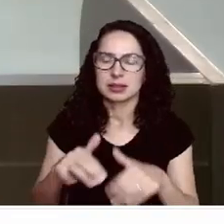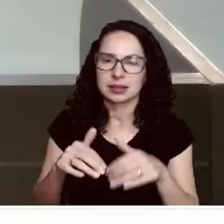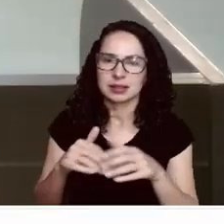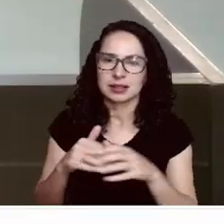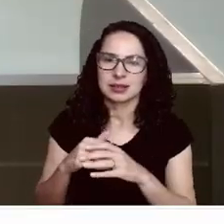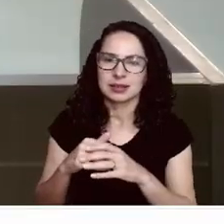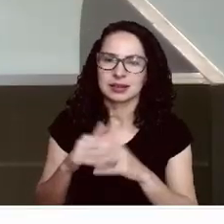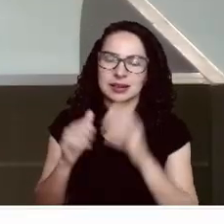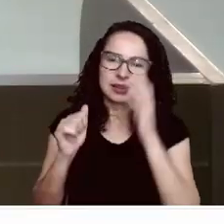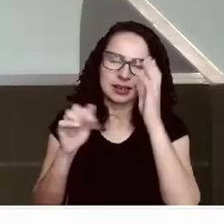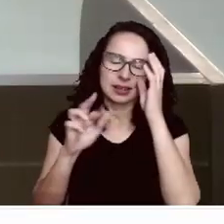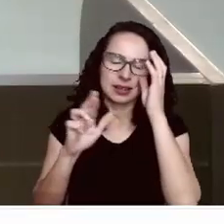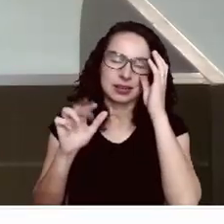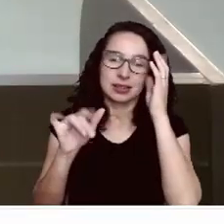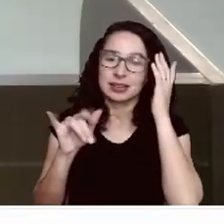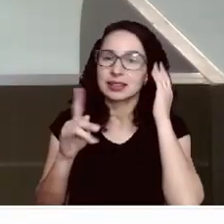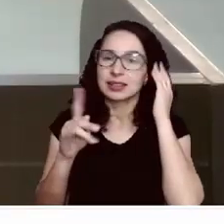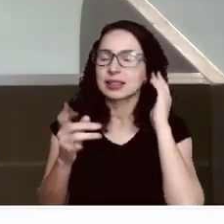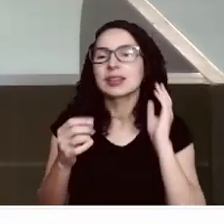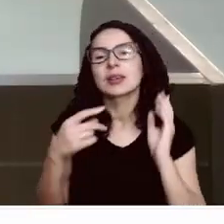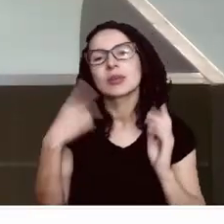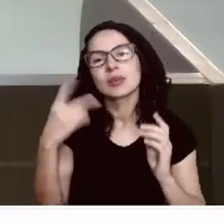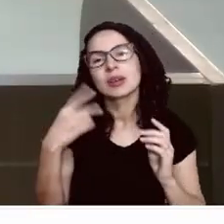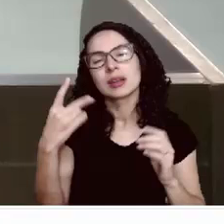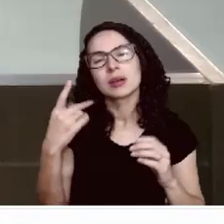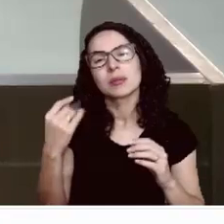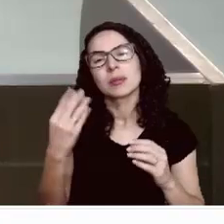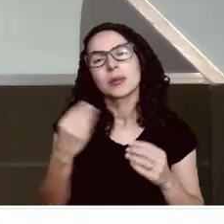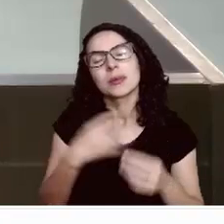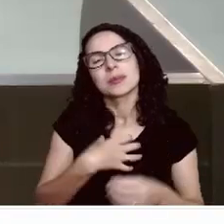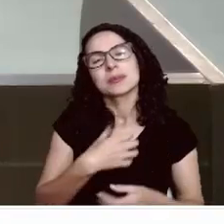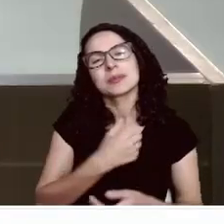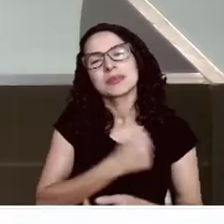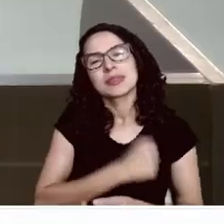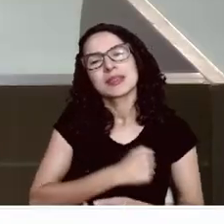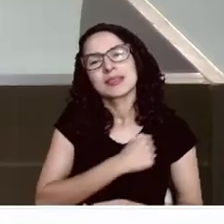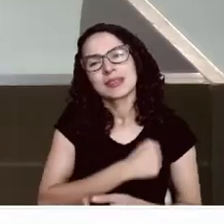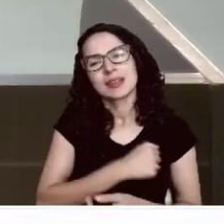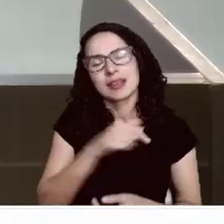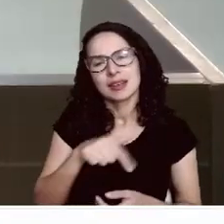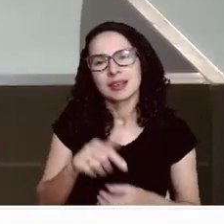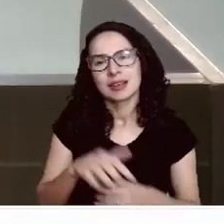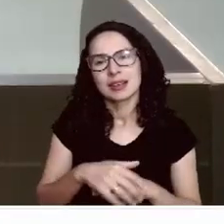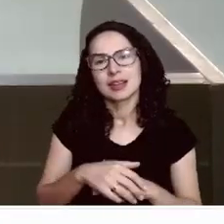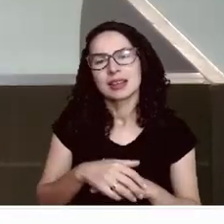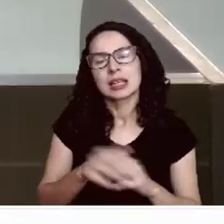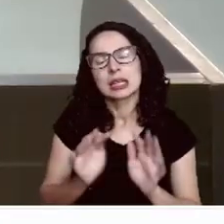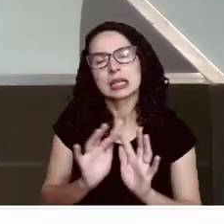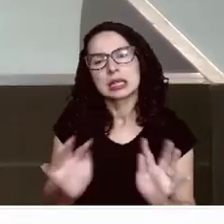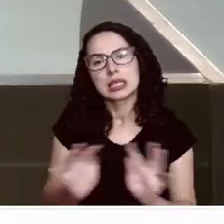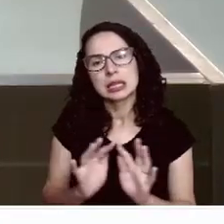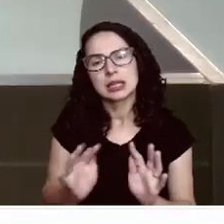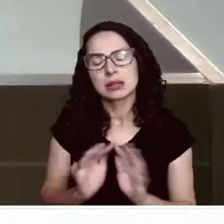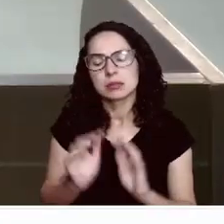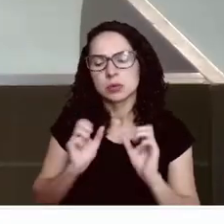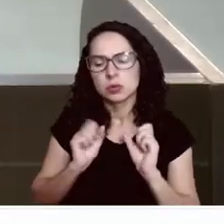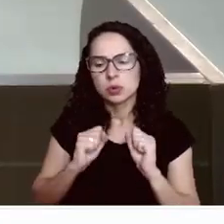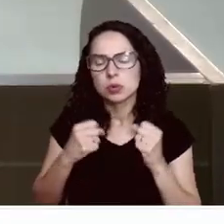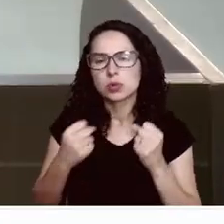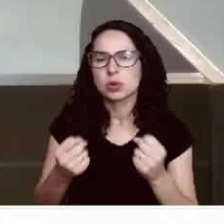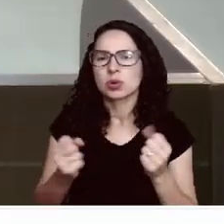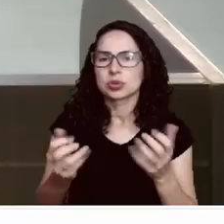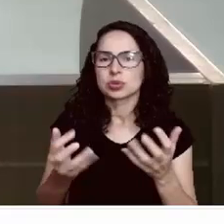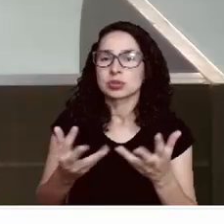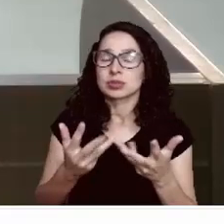acompanhando a nossa sessão, um vereador que faz muita falta nessa casa, viu, Fran Sérgio? Com o jeito simples dele, ele tinha uma dedicação incrível com as pessoas, no